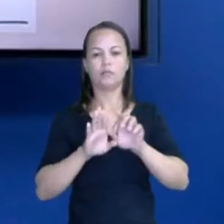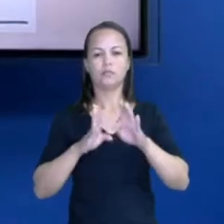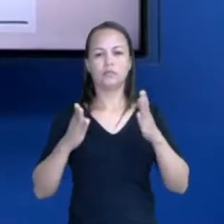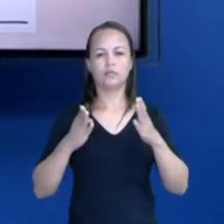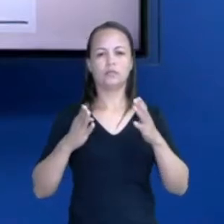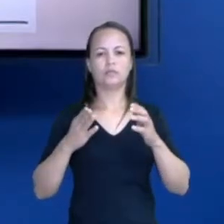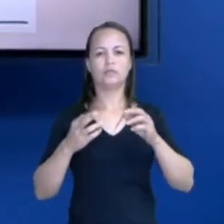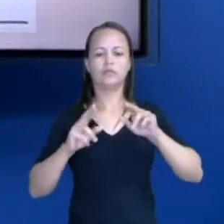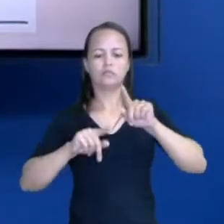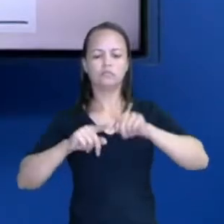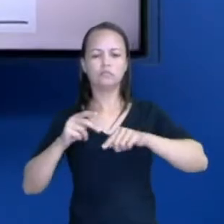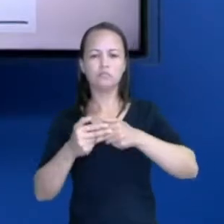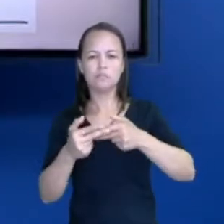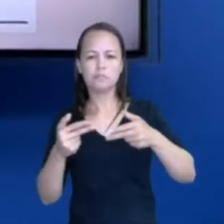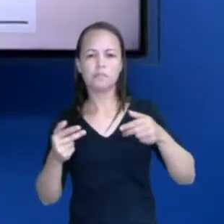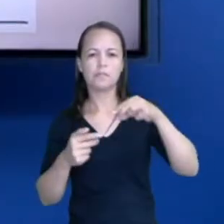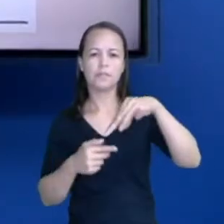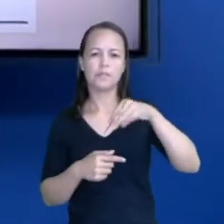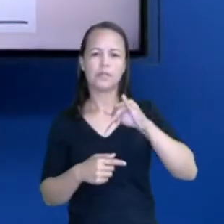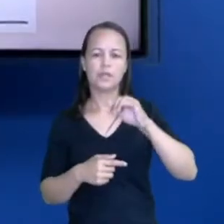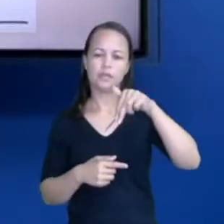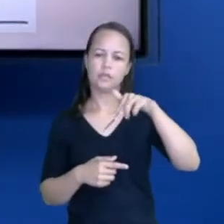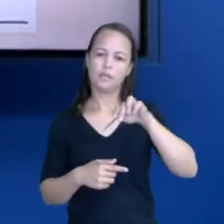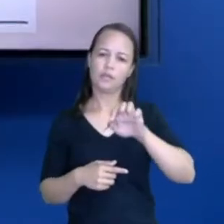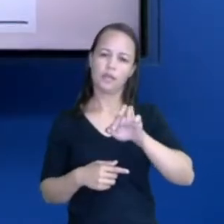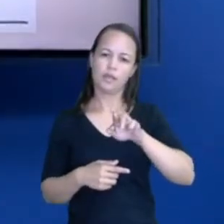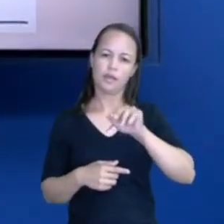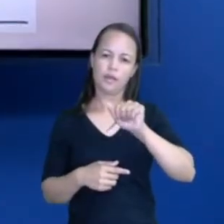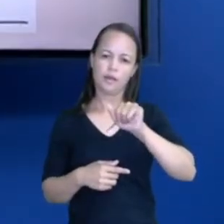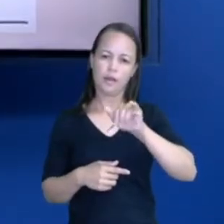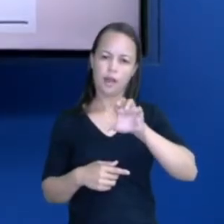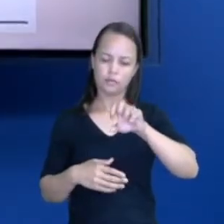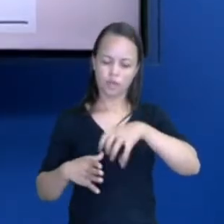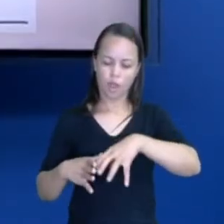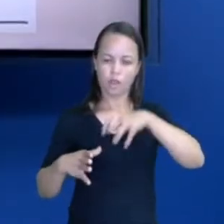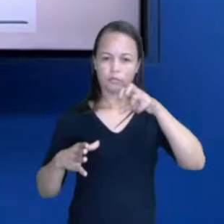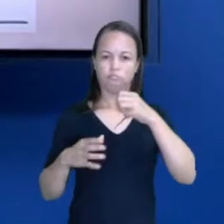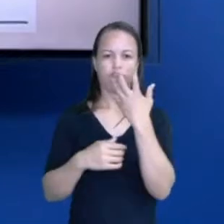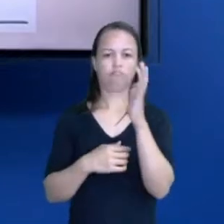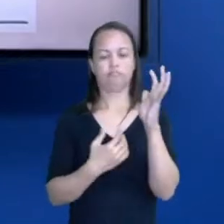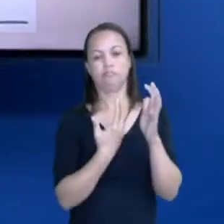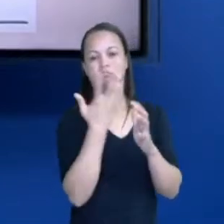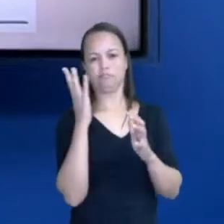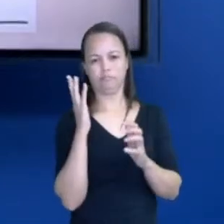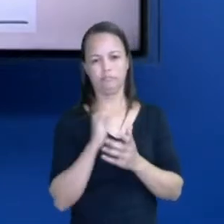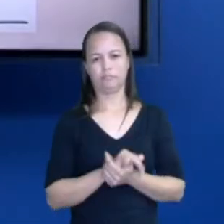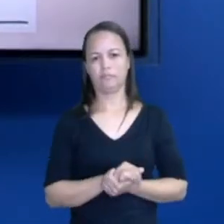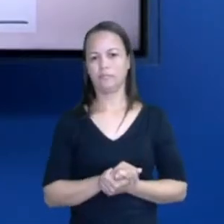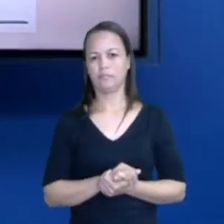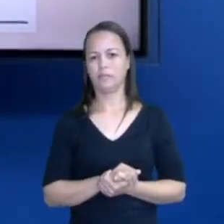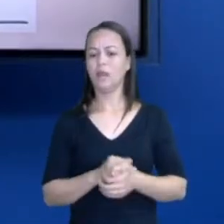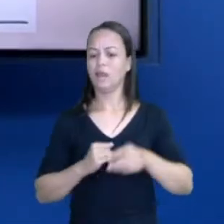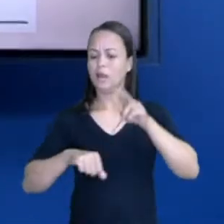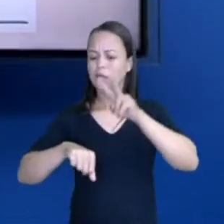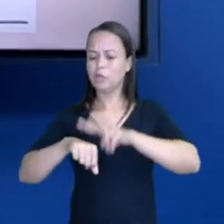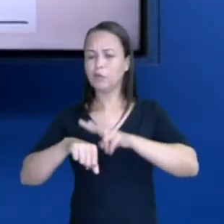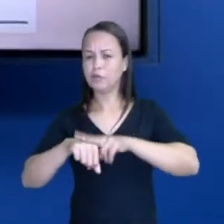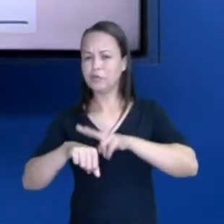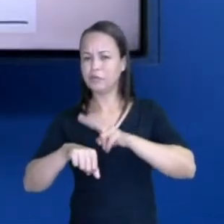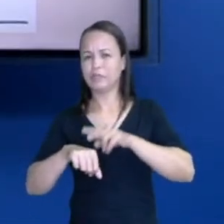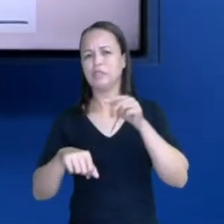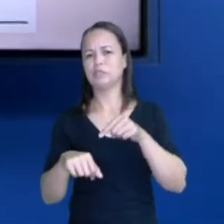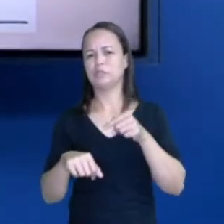desses minerais, desses minérios que são retirados da natureza. E o vidro? Eu tenho certeza que vocês lembram que na nossa